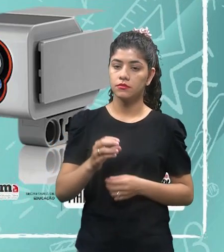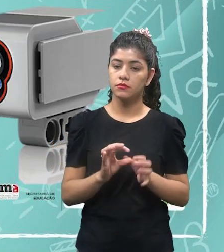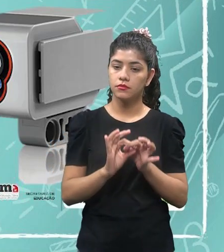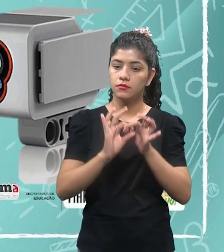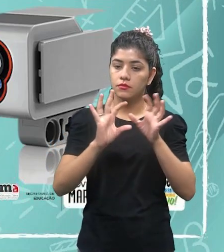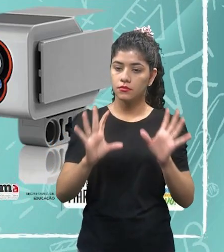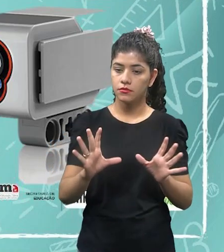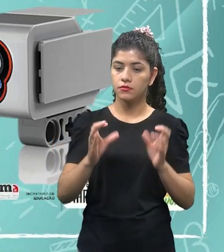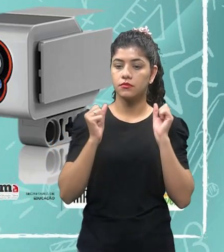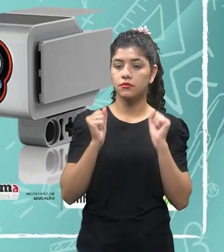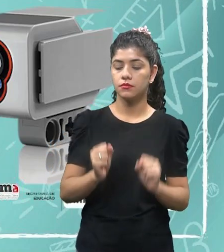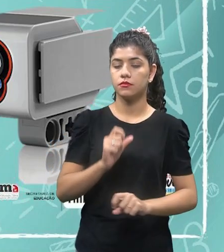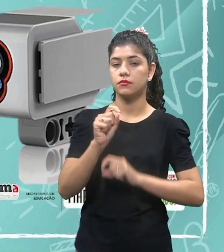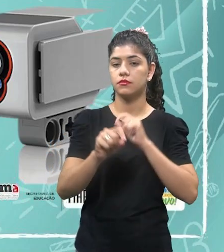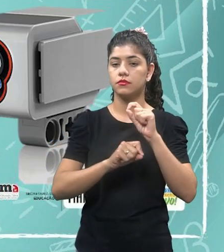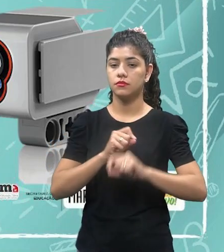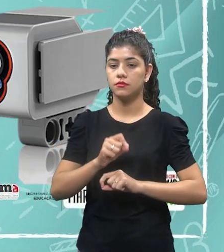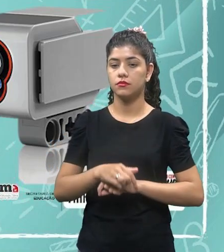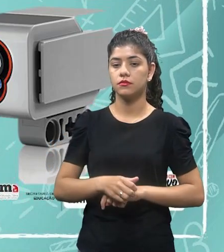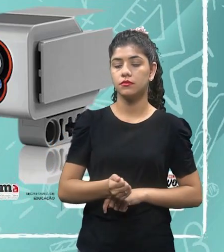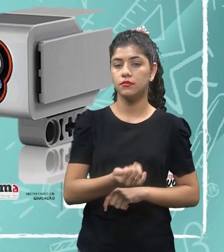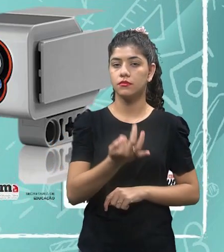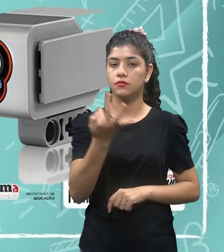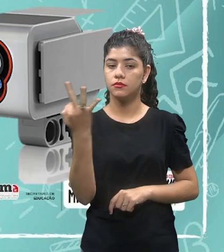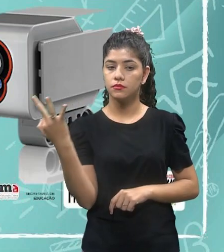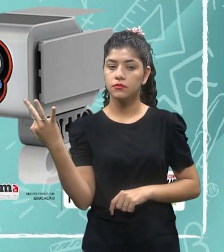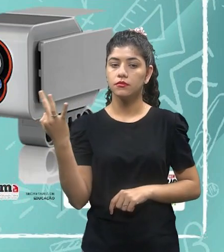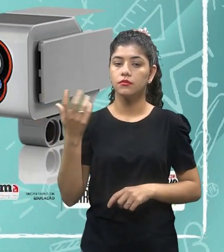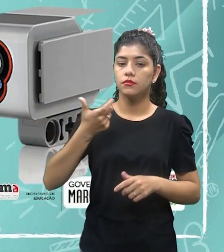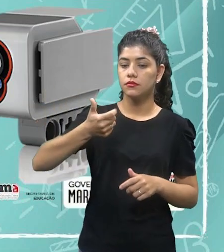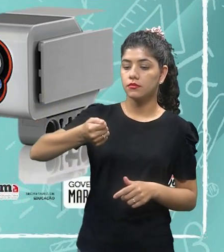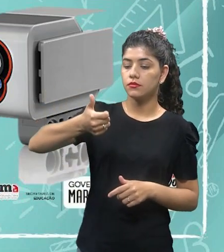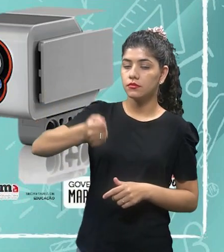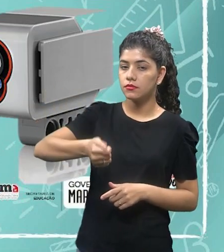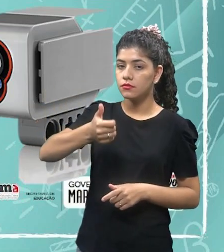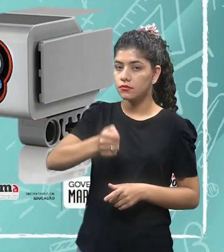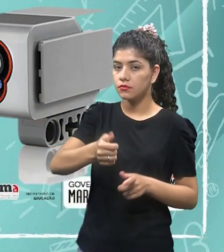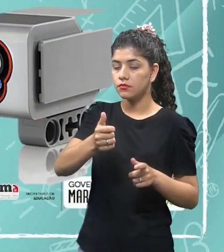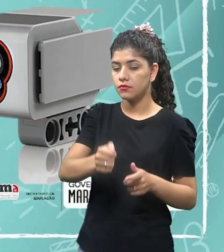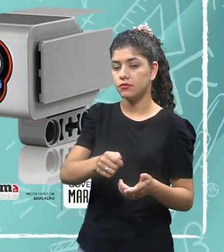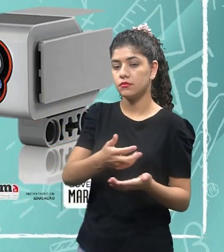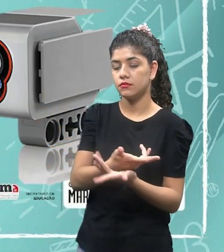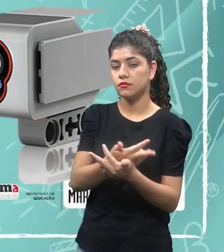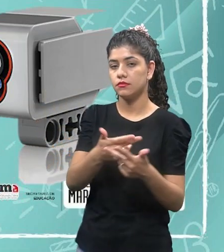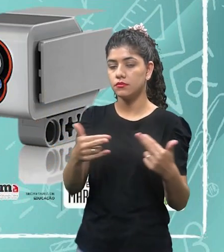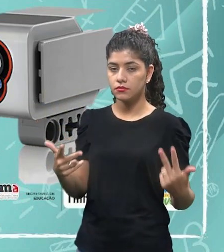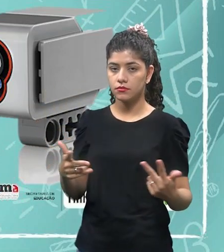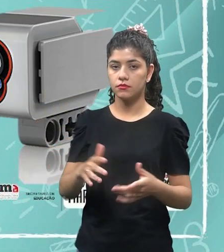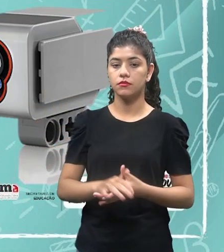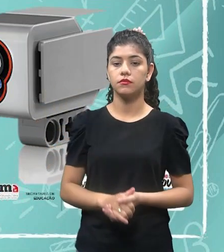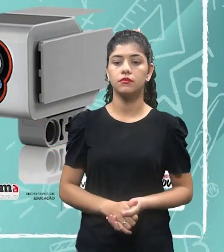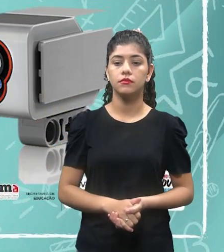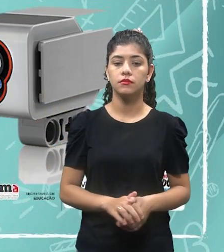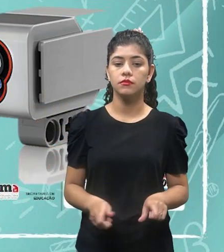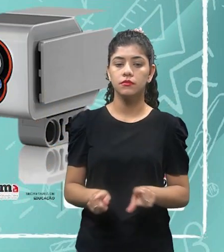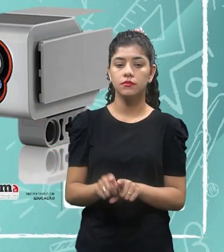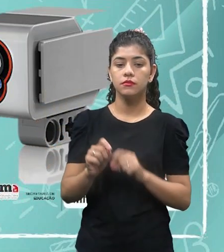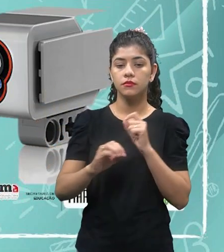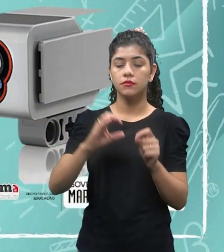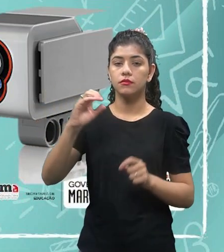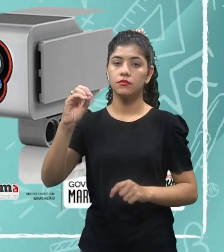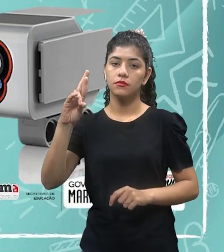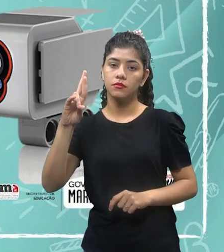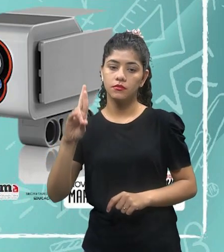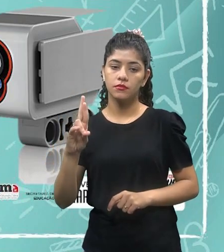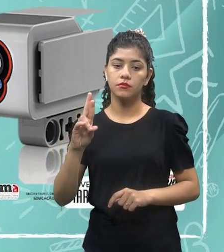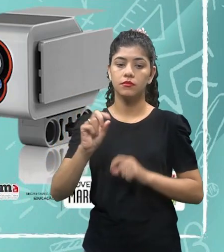ou liberado e pode contar com a quantidade de toques únicos e múltiplos. E o sensor de